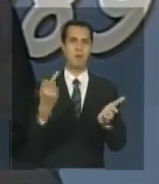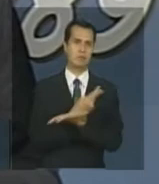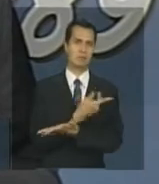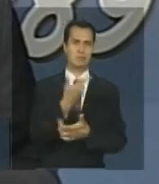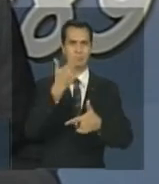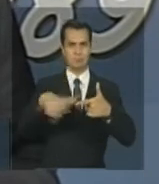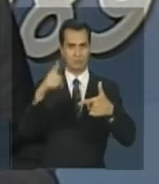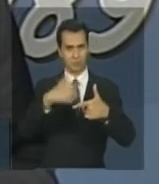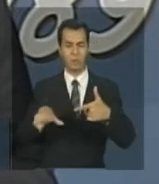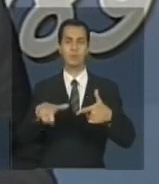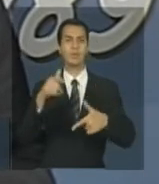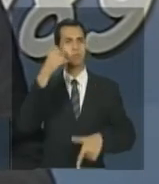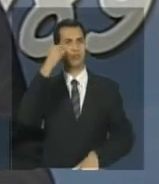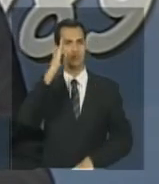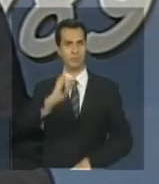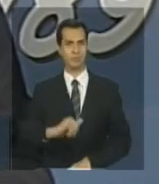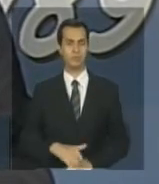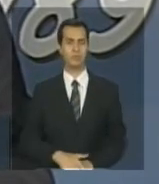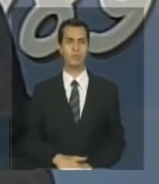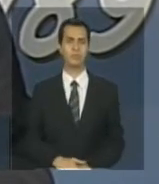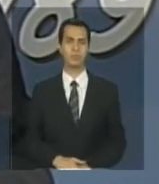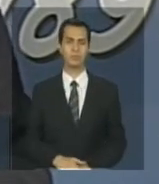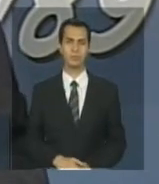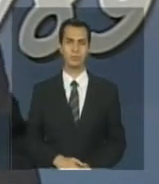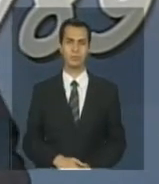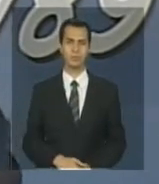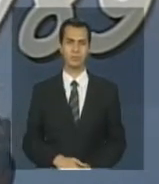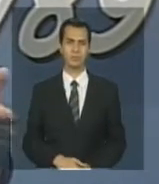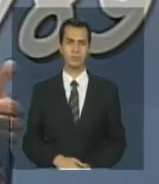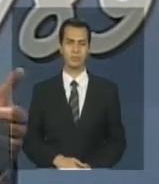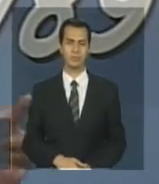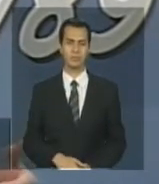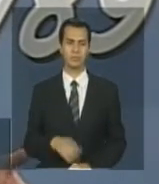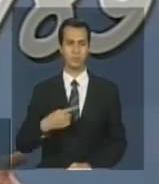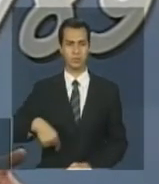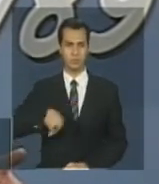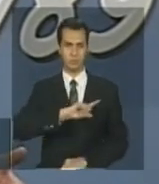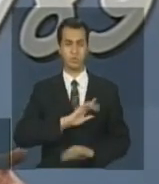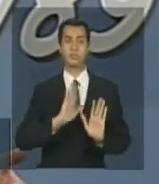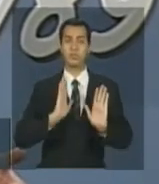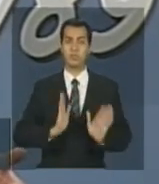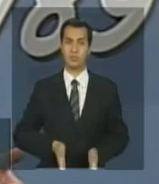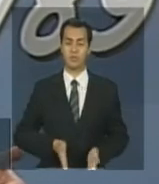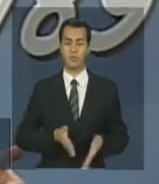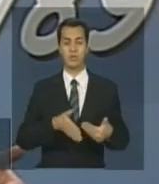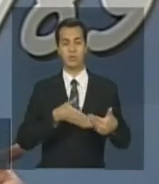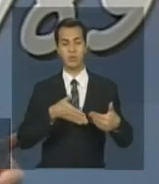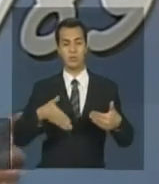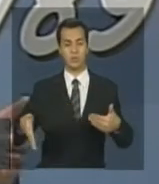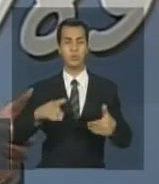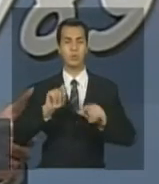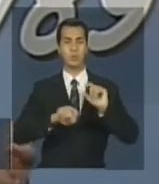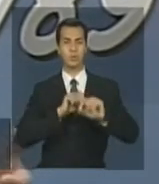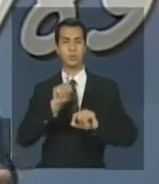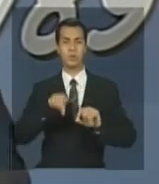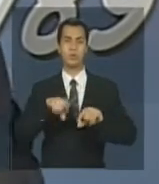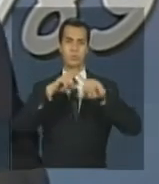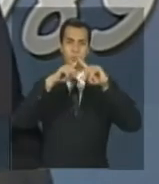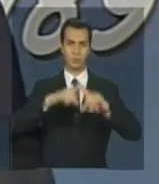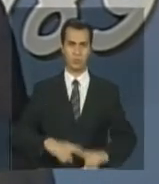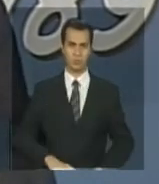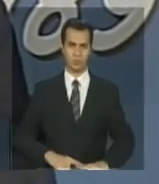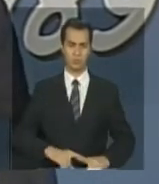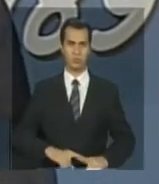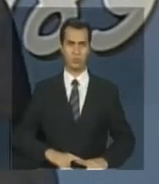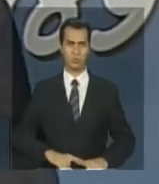da os desastres naturais e nós estamos já em fase é de realização do concurso público